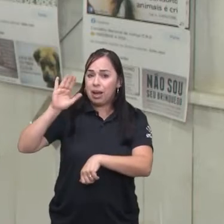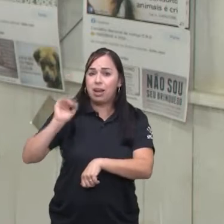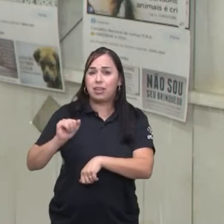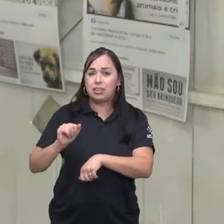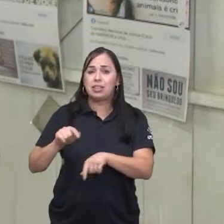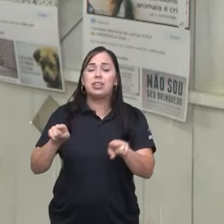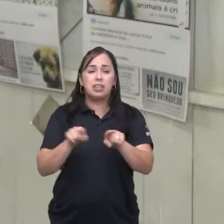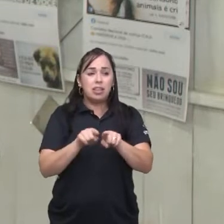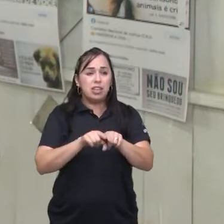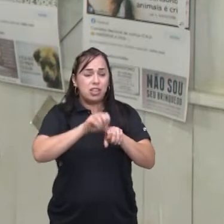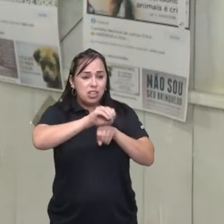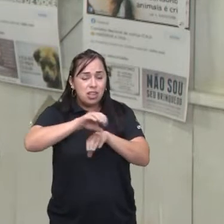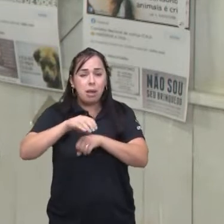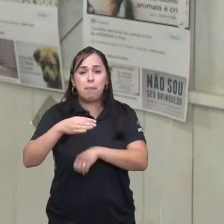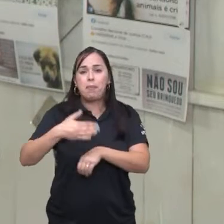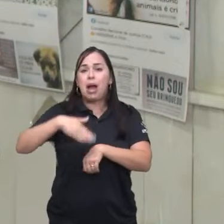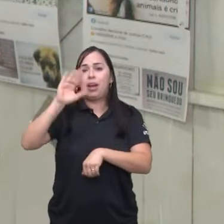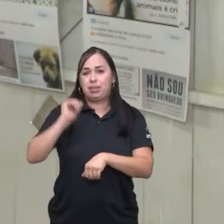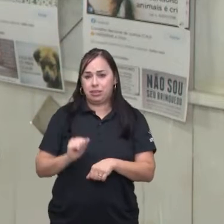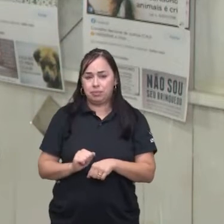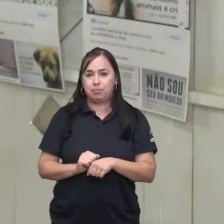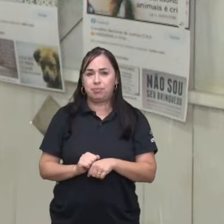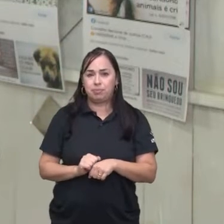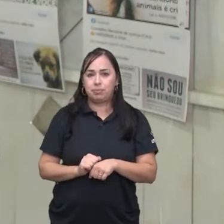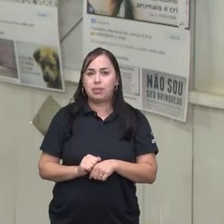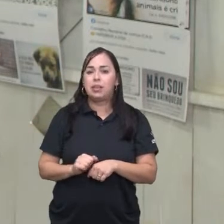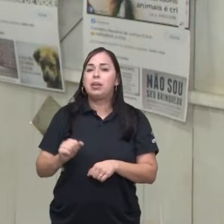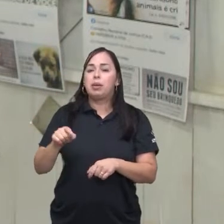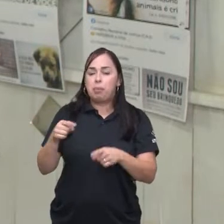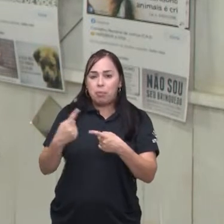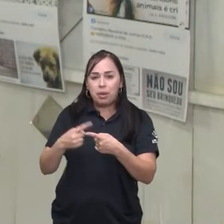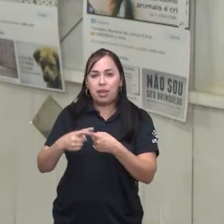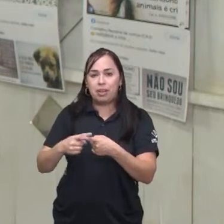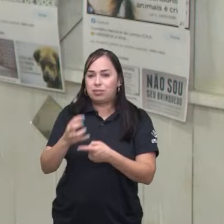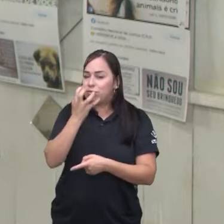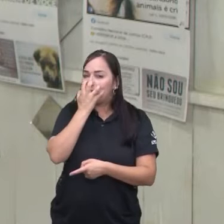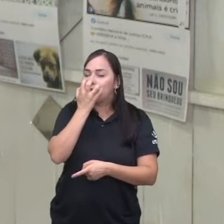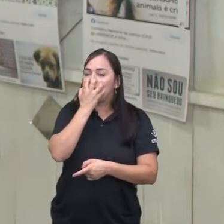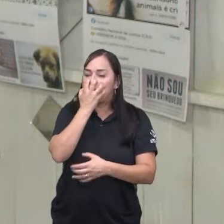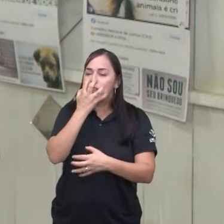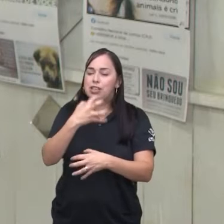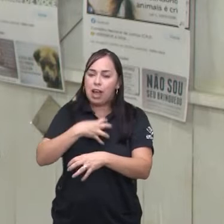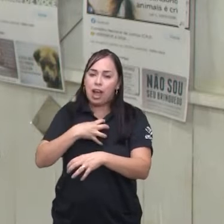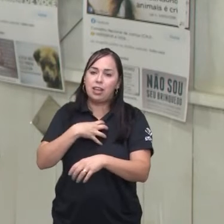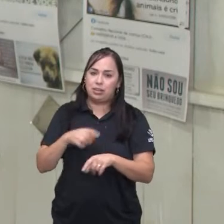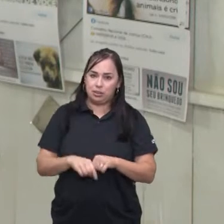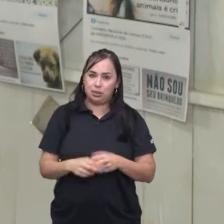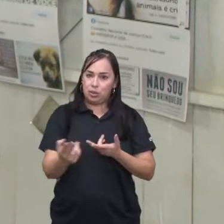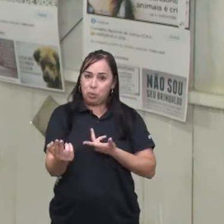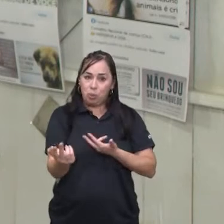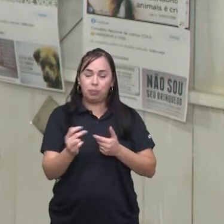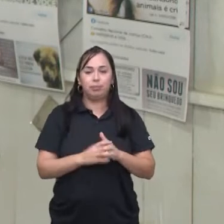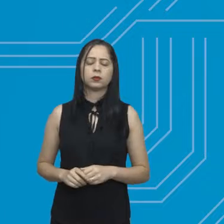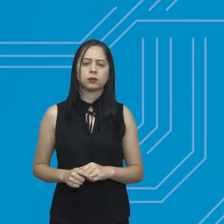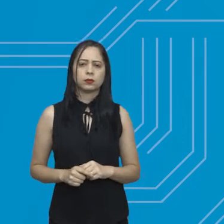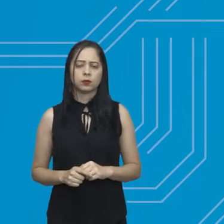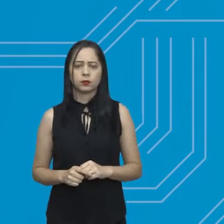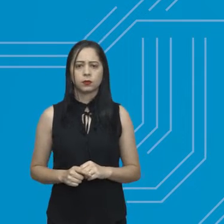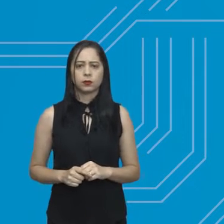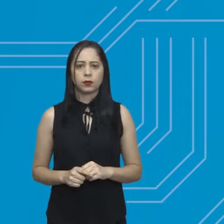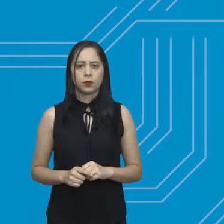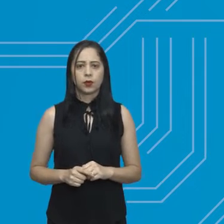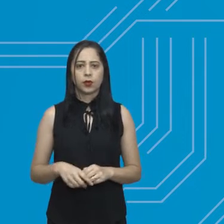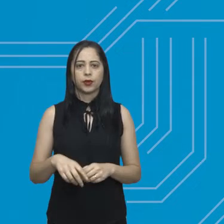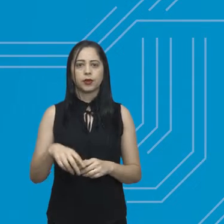que a gente precisa mais em nossa sociedade, amor e carinho. Porque os animais também têm sentimentos. E o